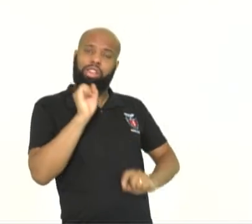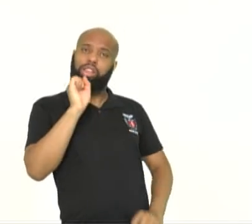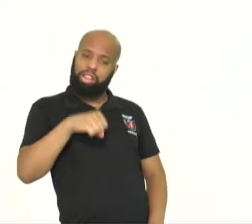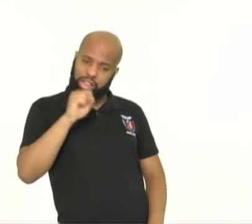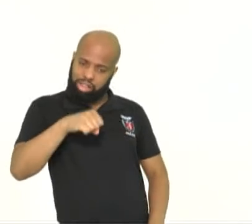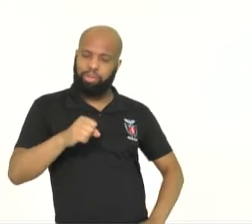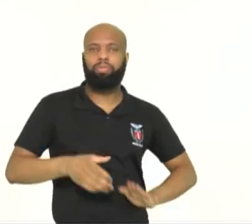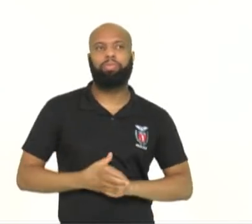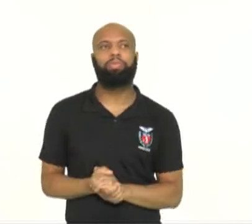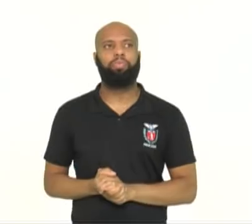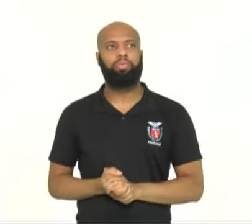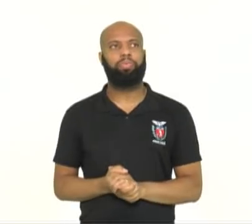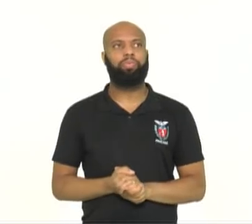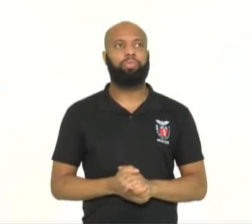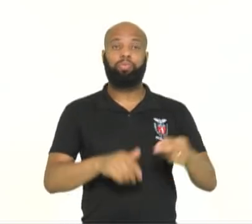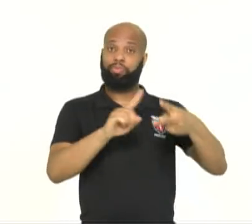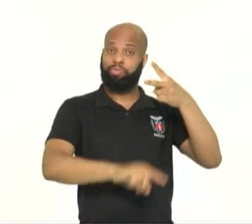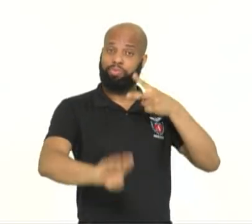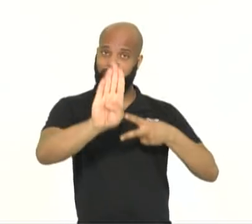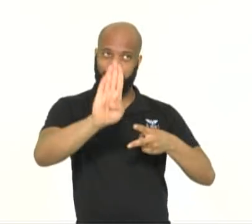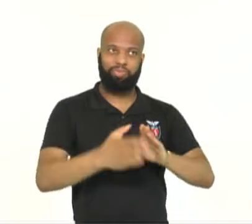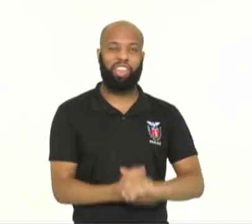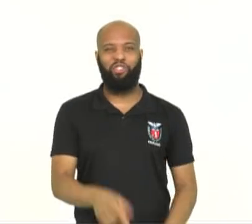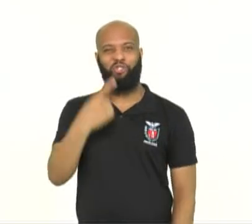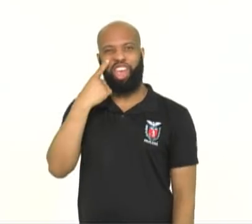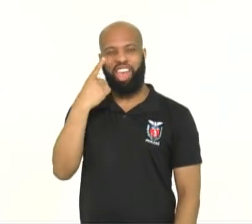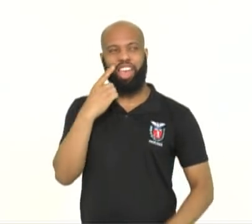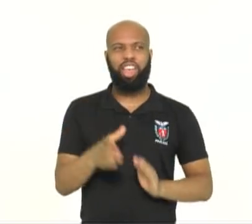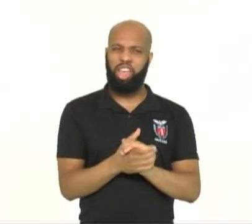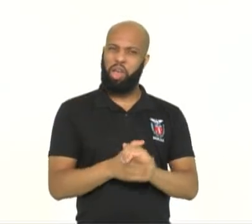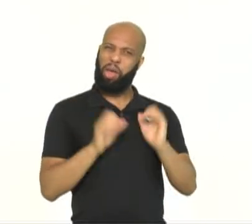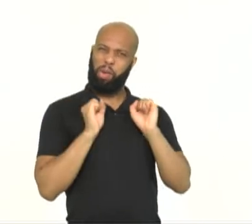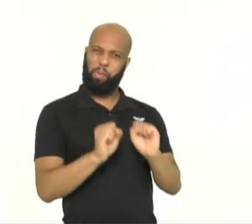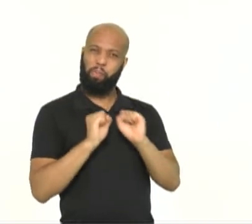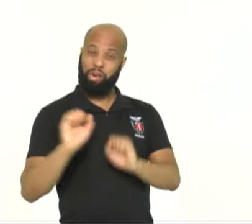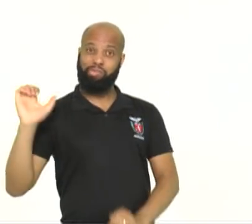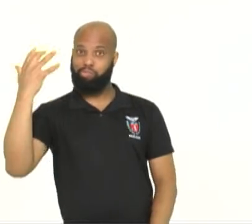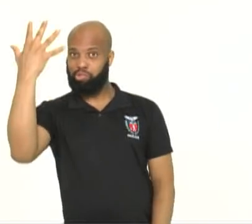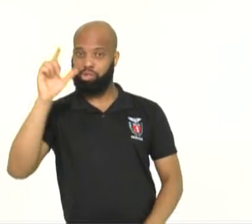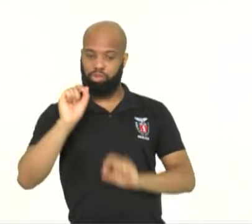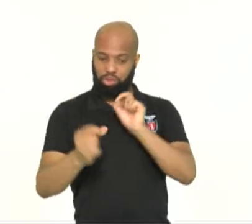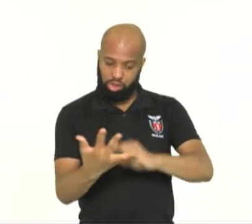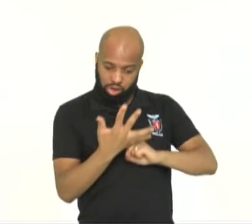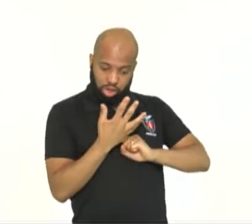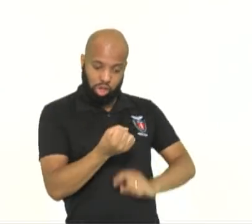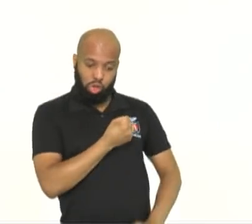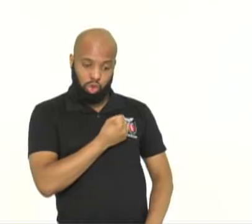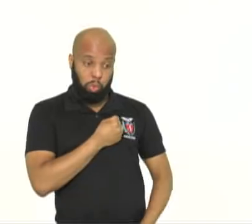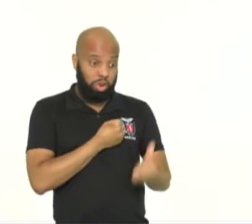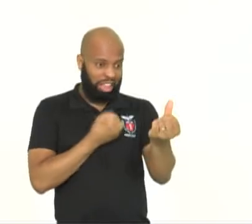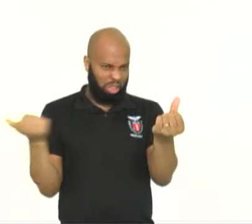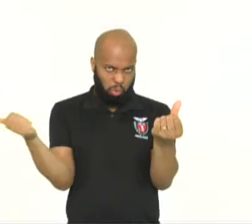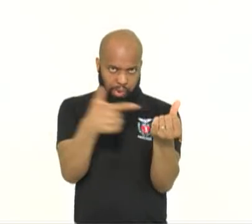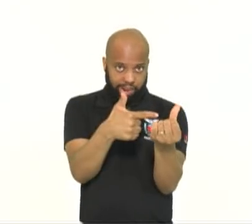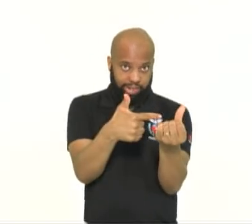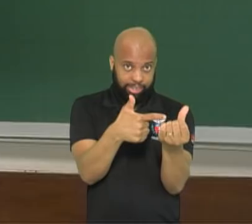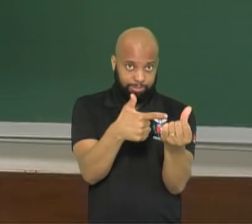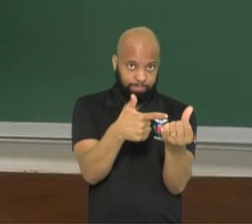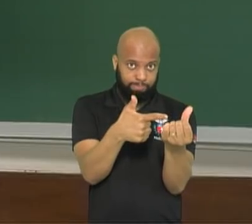5, ok? Letra B, olha só. Pode ser que ocorra face com um número maior que